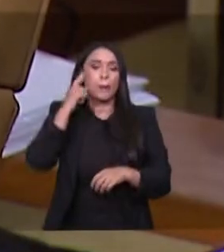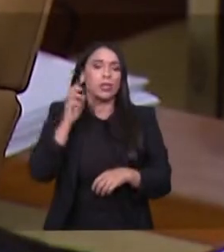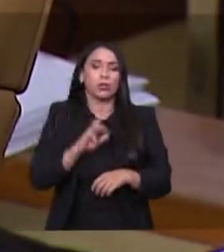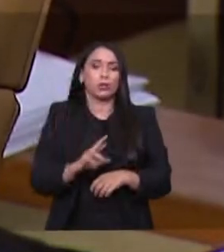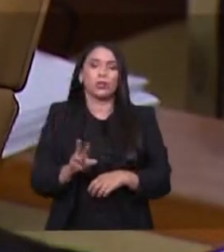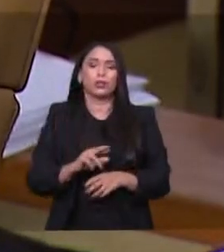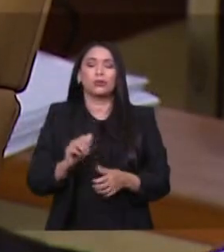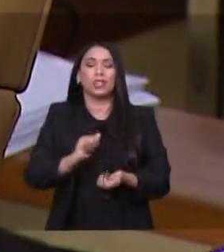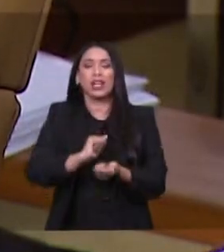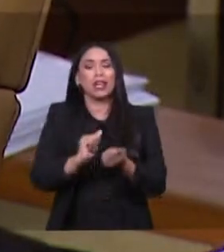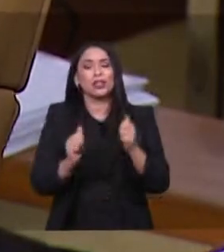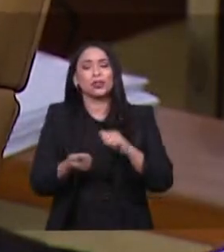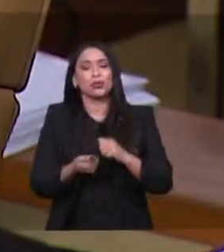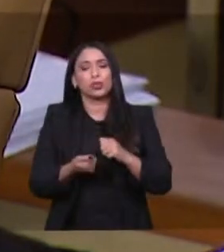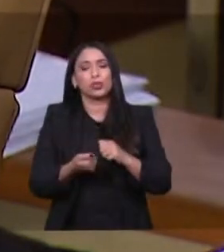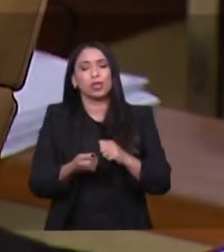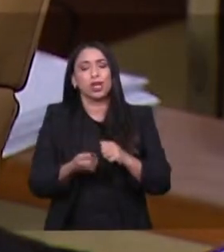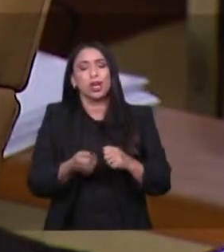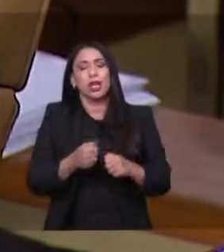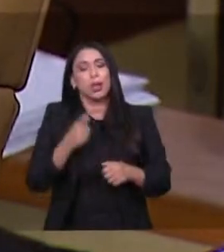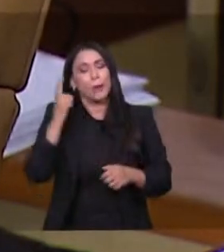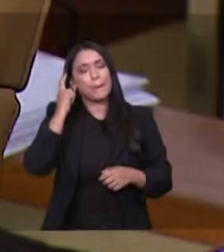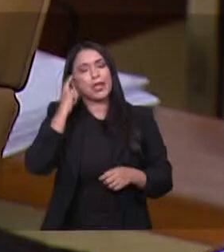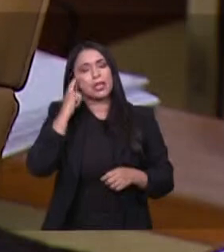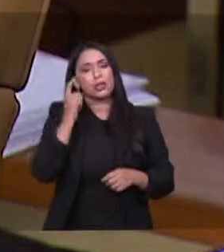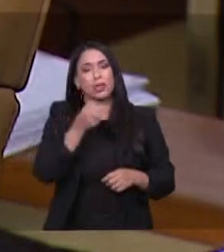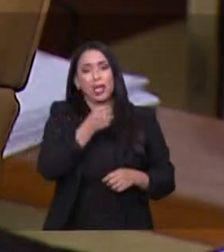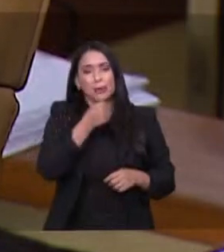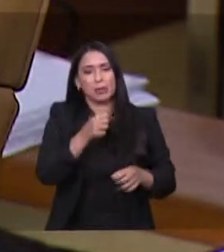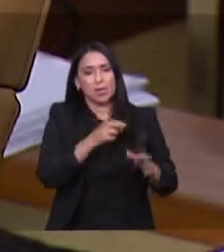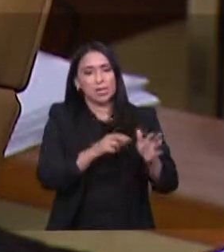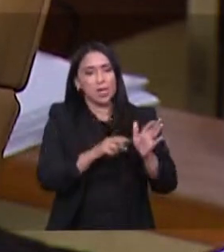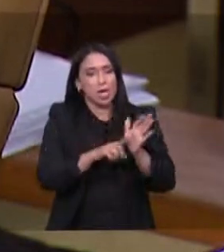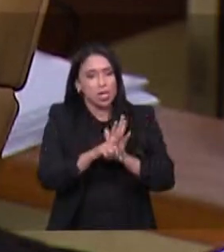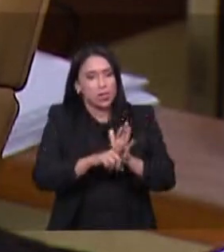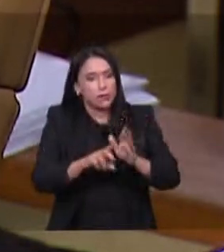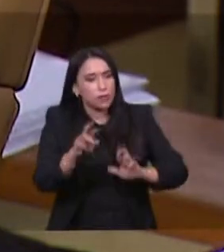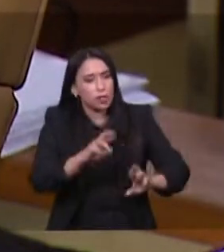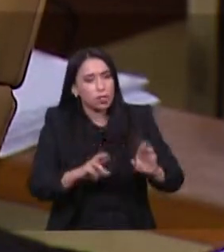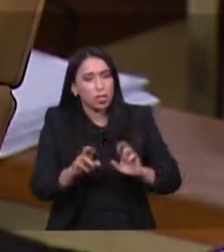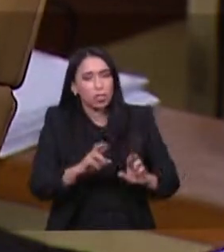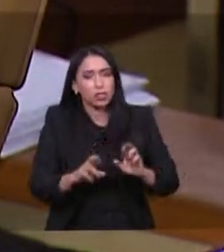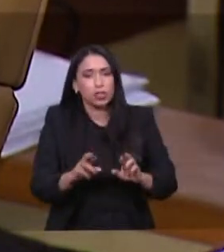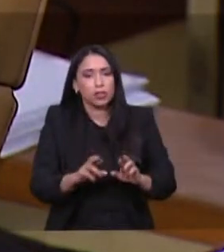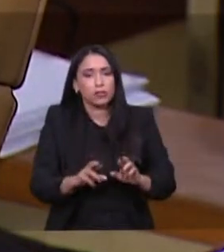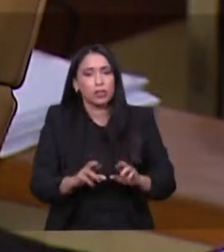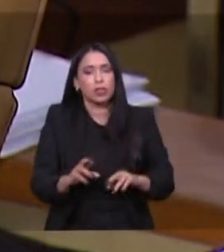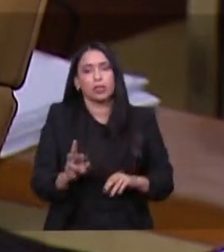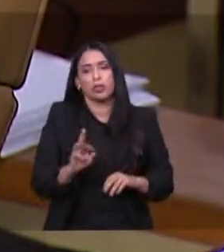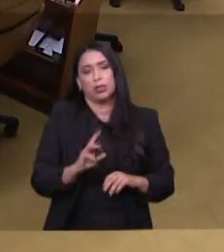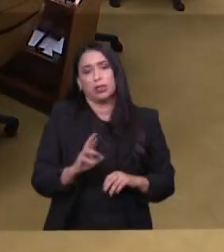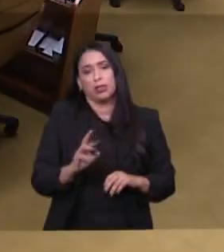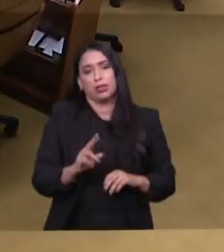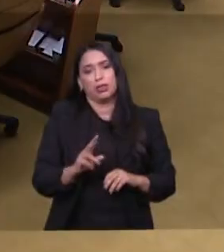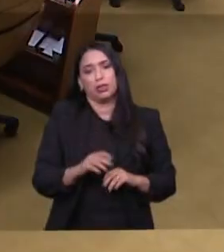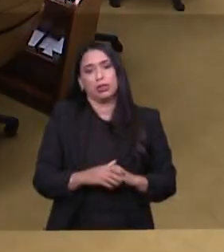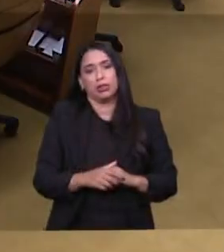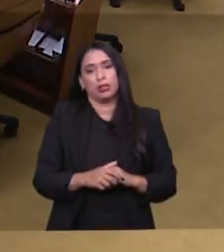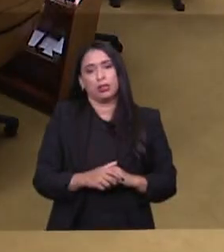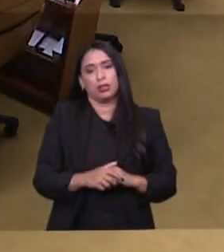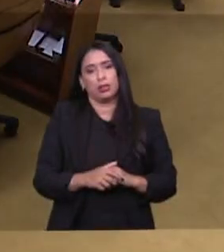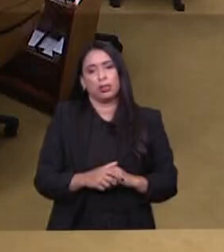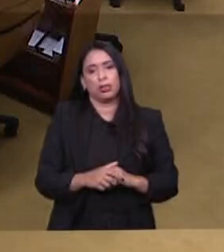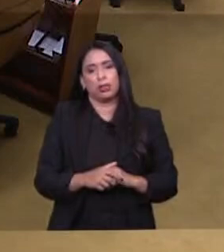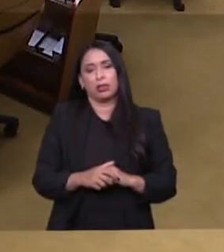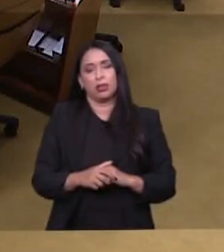aí não é ajuste. Eu acho que a imprensa aí é a imprensa investigativa. Não acredito. Não, mas é um comando para a autoridade. Desculpe, estava fora do